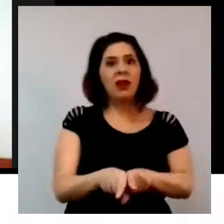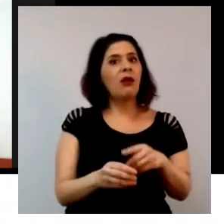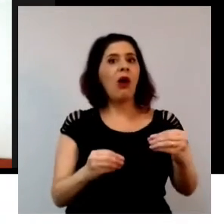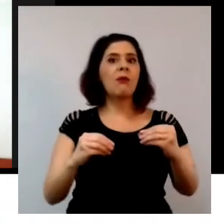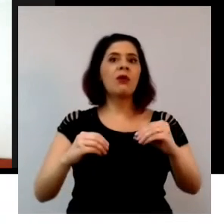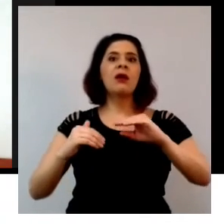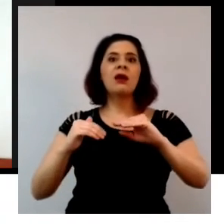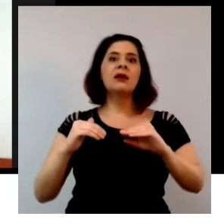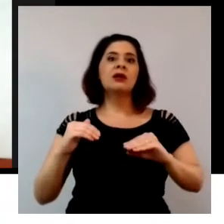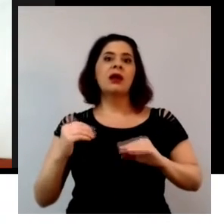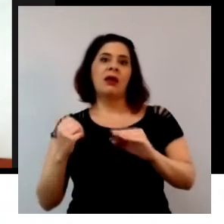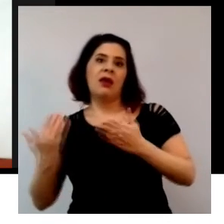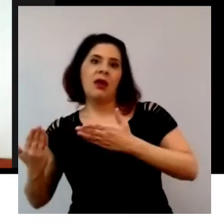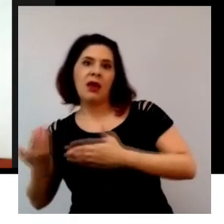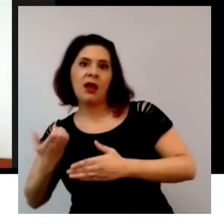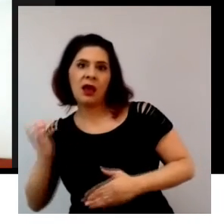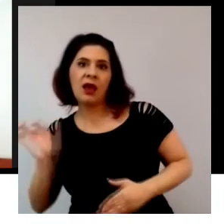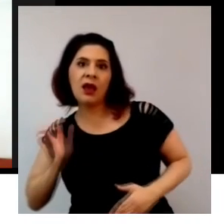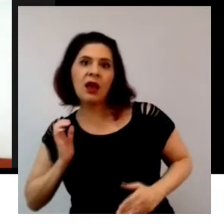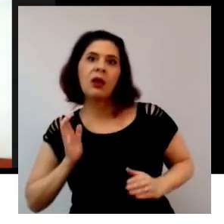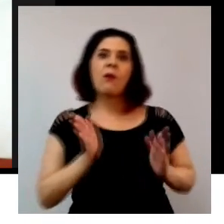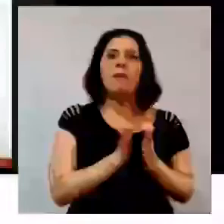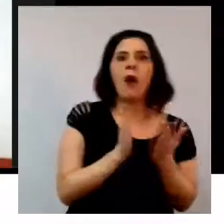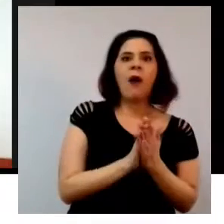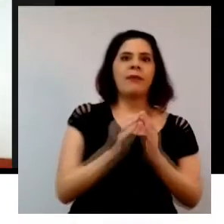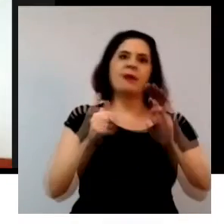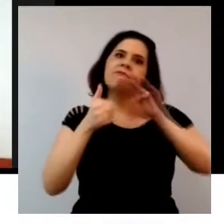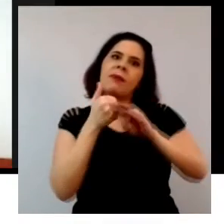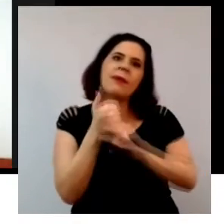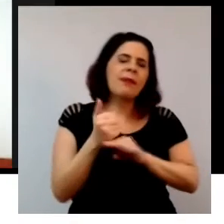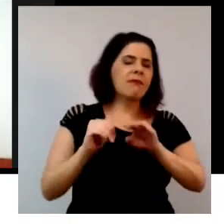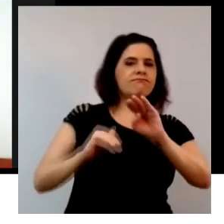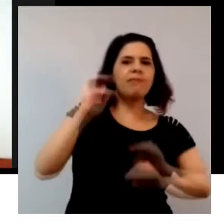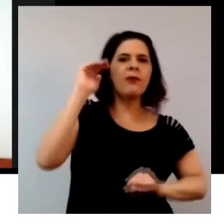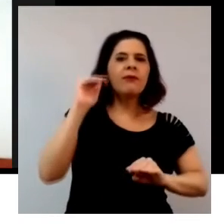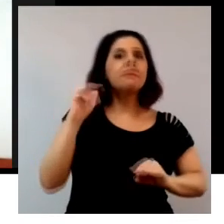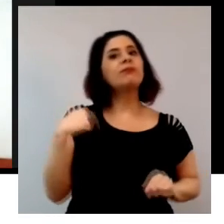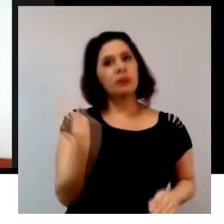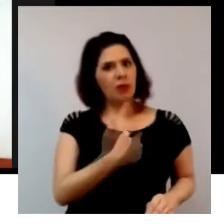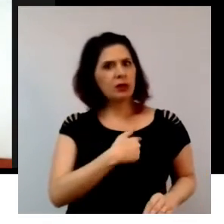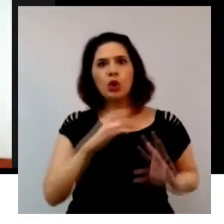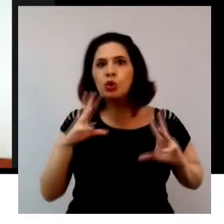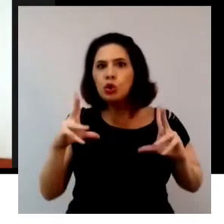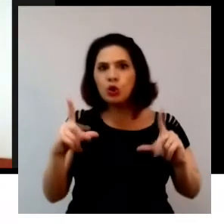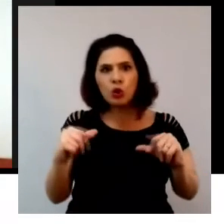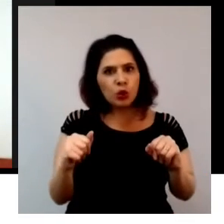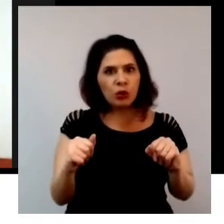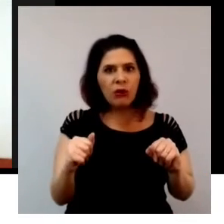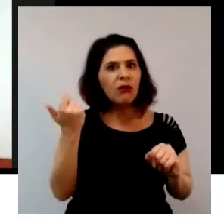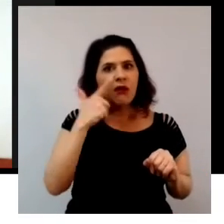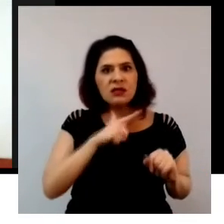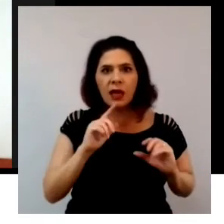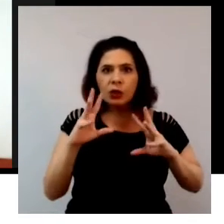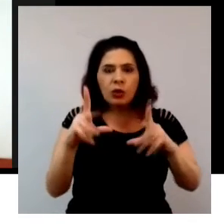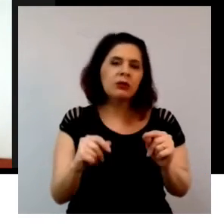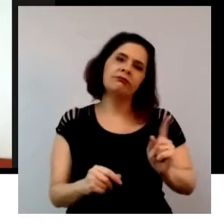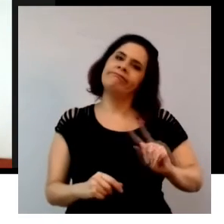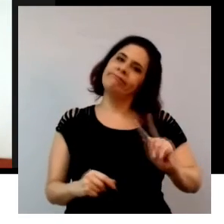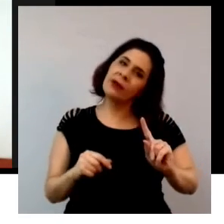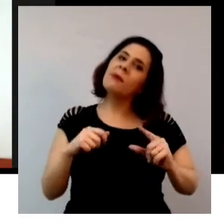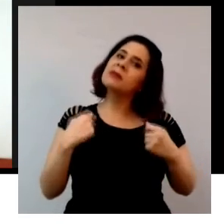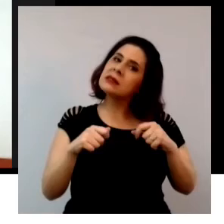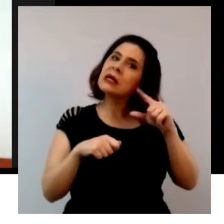e como o Leandro falou, não dá para você cobrir tudo, você escolhe aquilo que você vai falar. A gente é um jornal que publica de 11 a